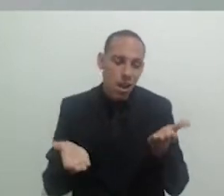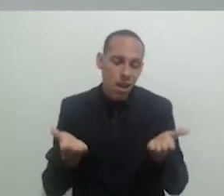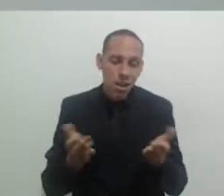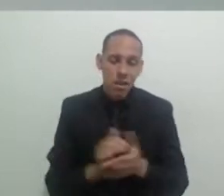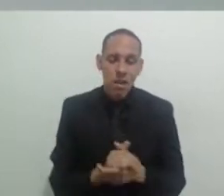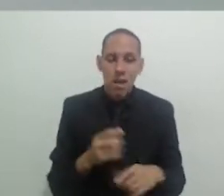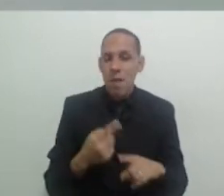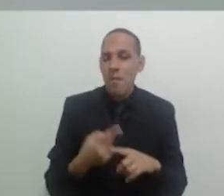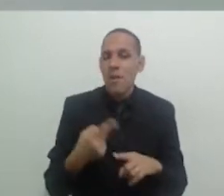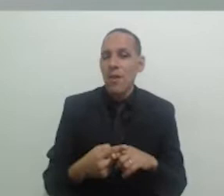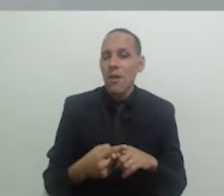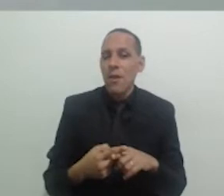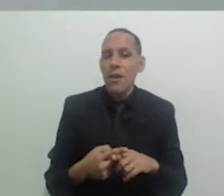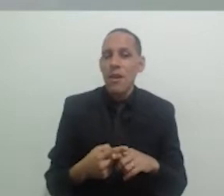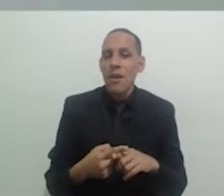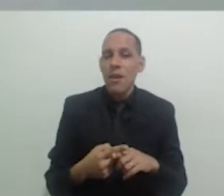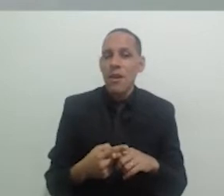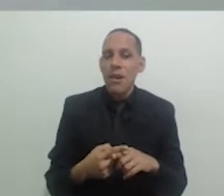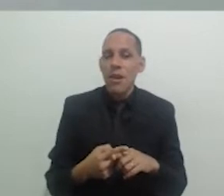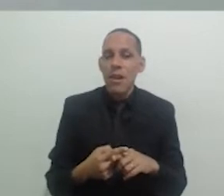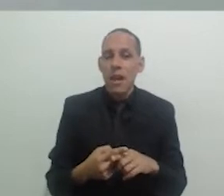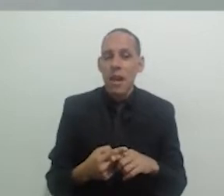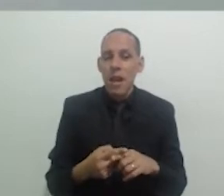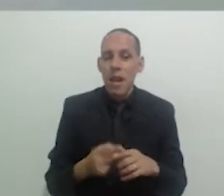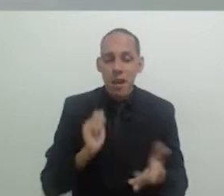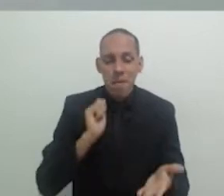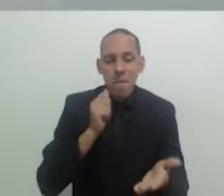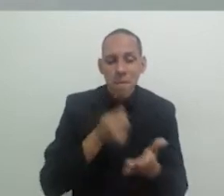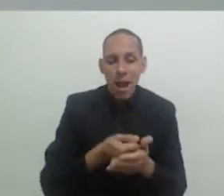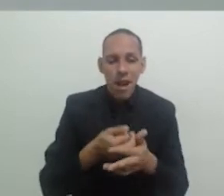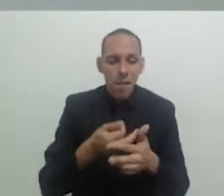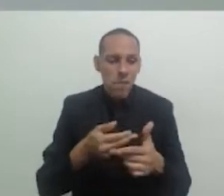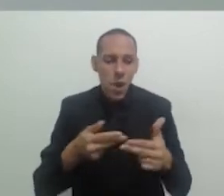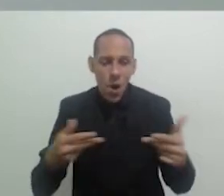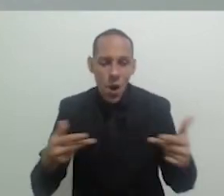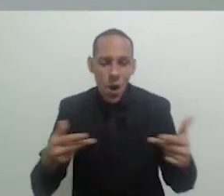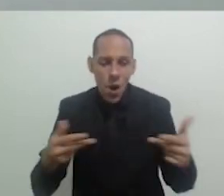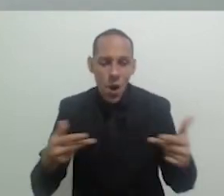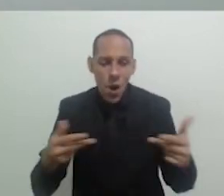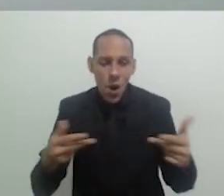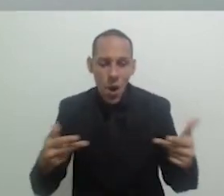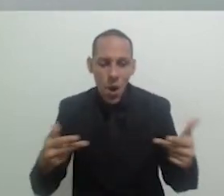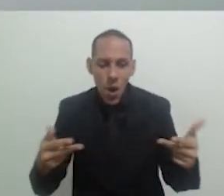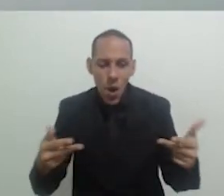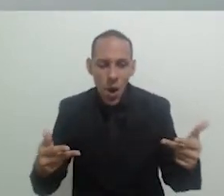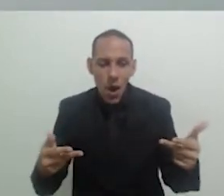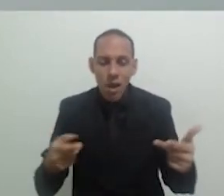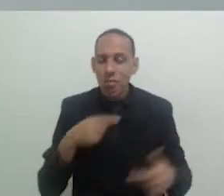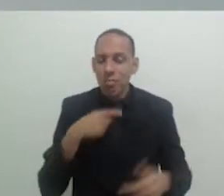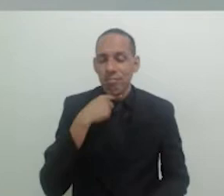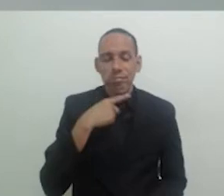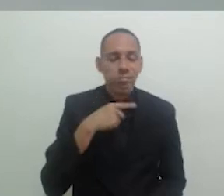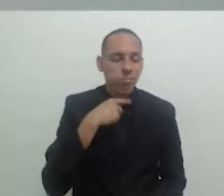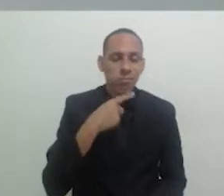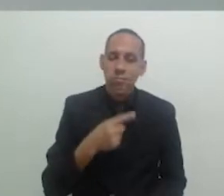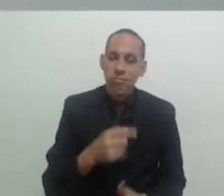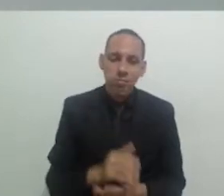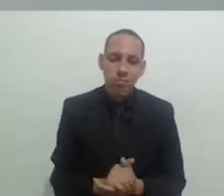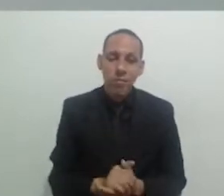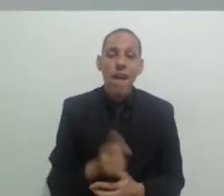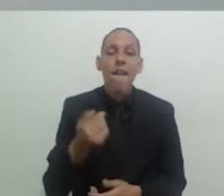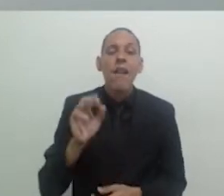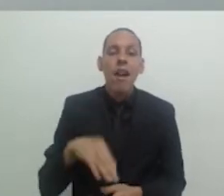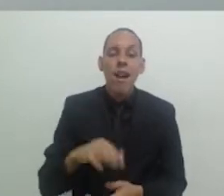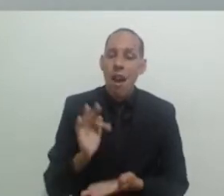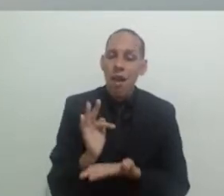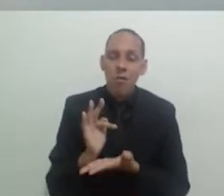honrar compromissos referentes a pagamento de fornecedores, adimplemento de encargos sociais e